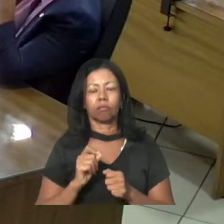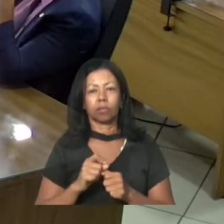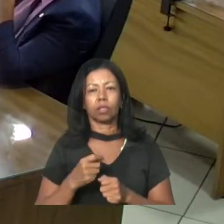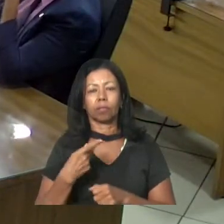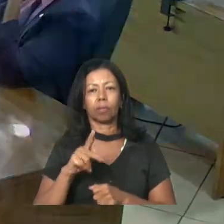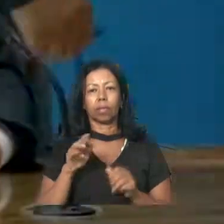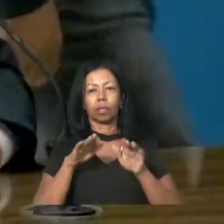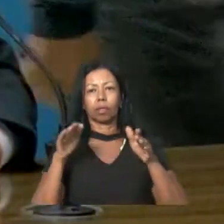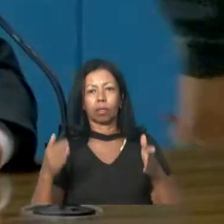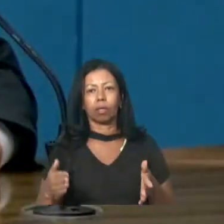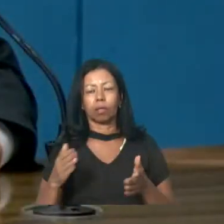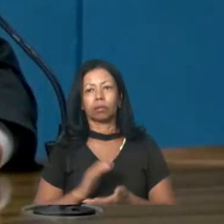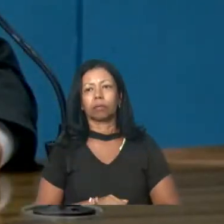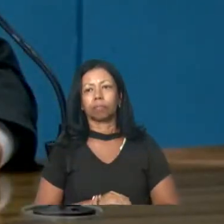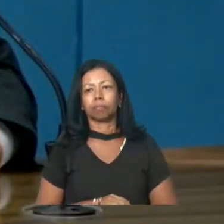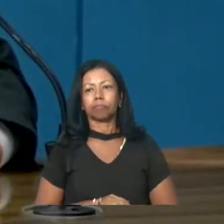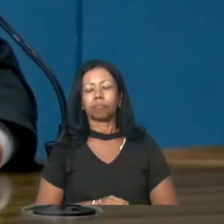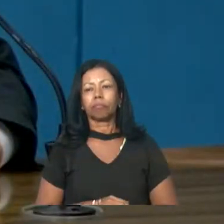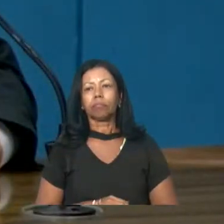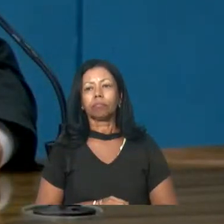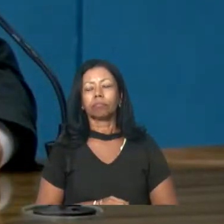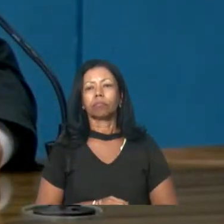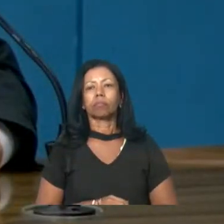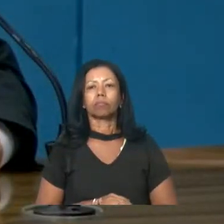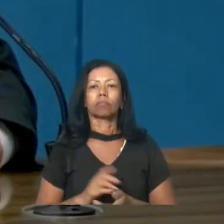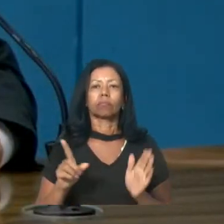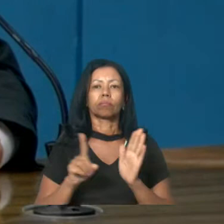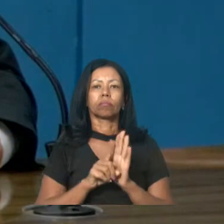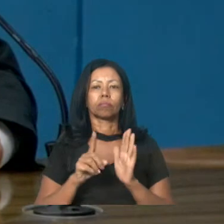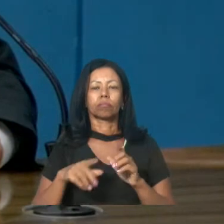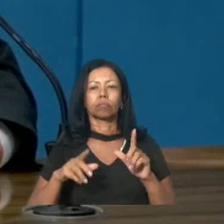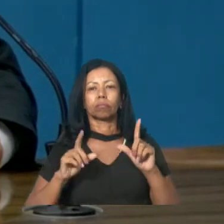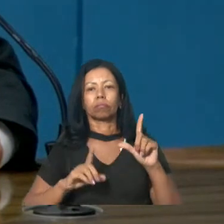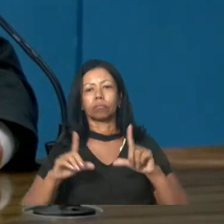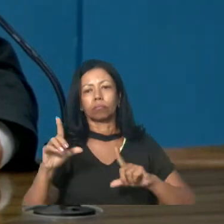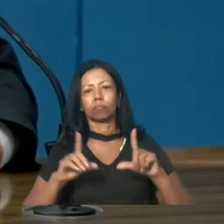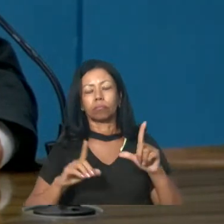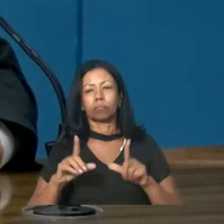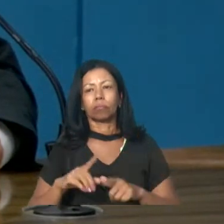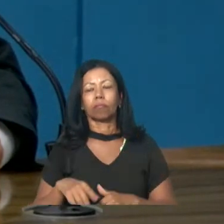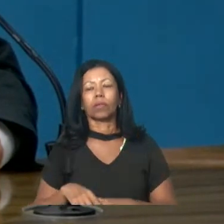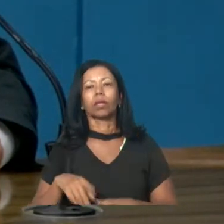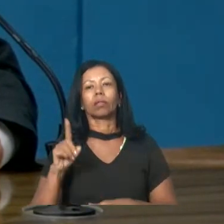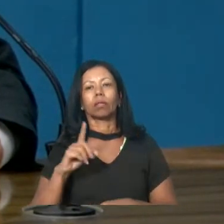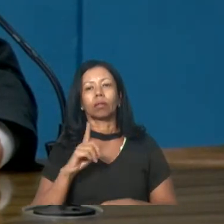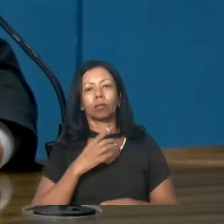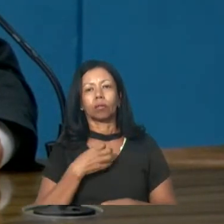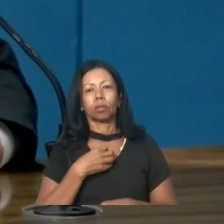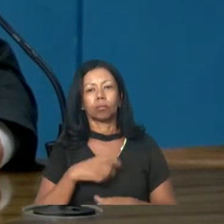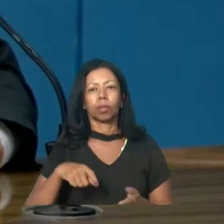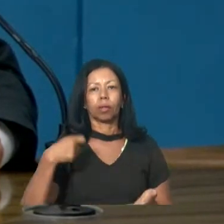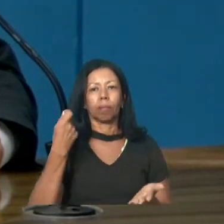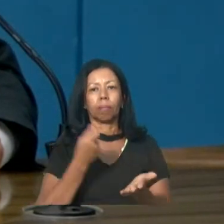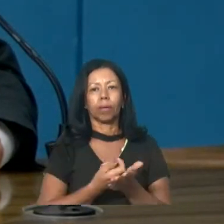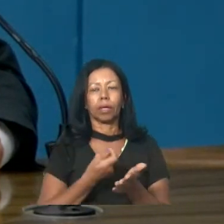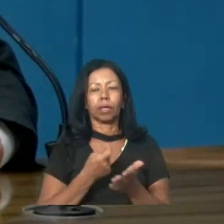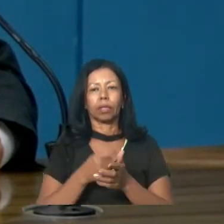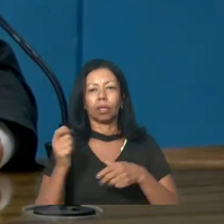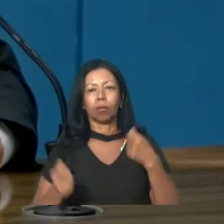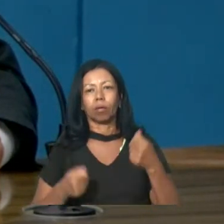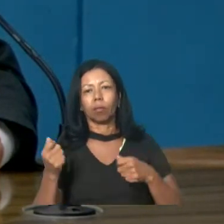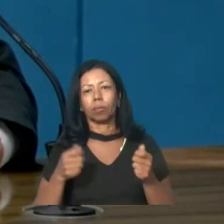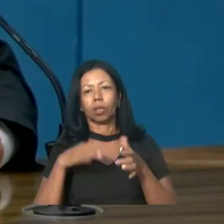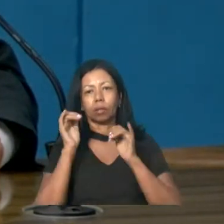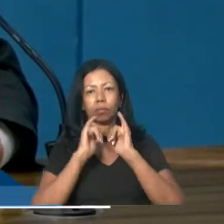Câmara, né, custeada pelo projeto da TV. Com certeza deve ter alguma brecha para custear o carro de som, anunciando, até porque a divulgação nos